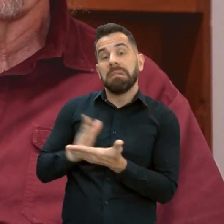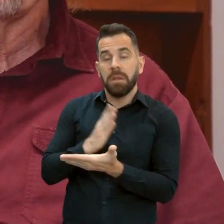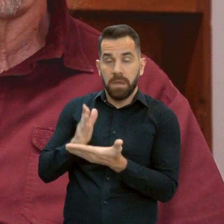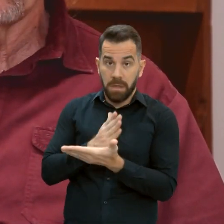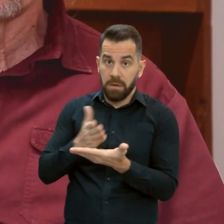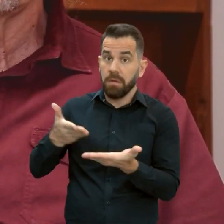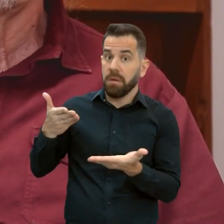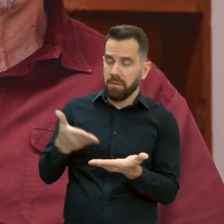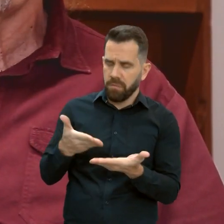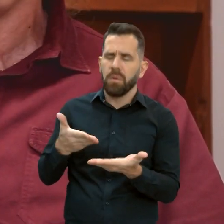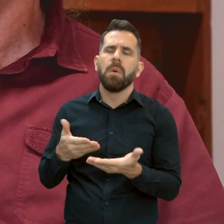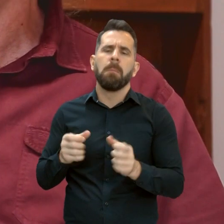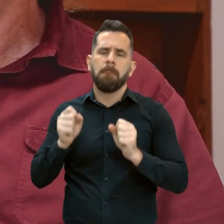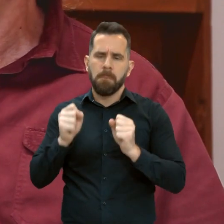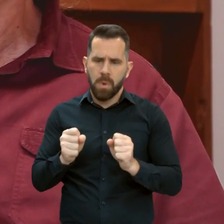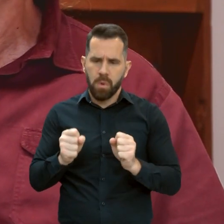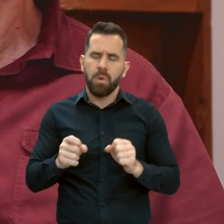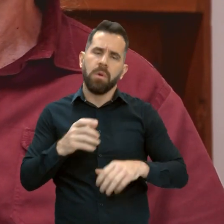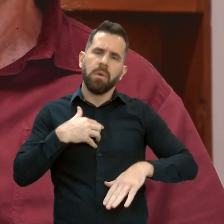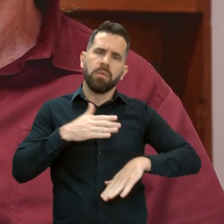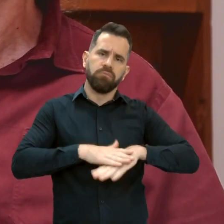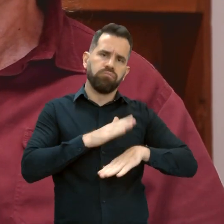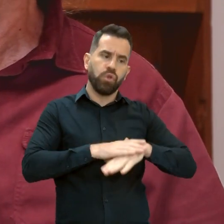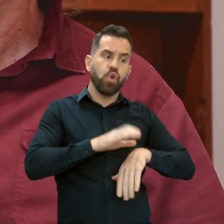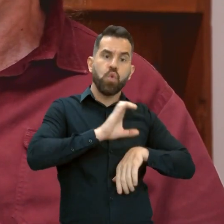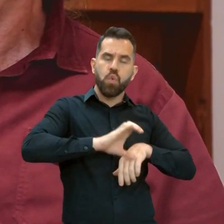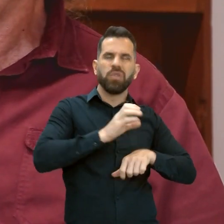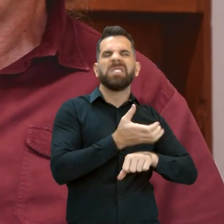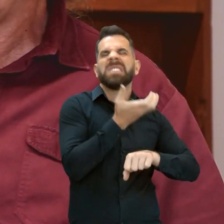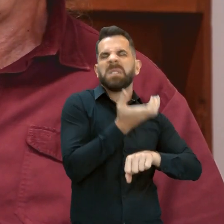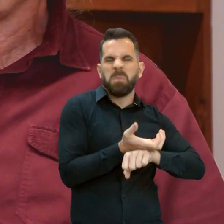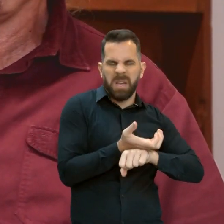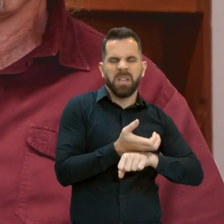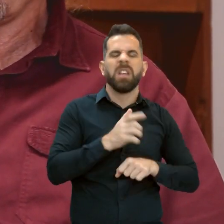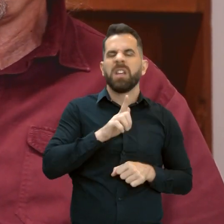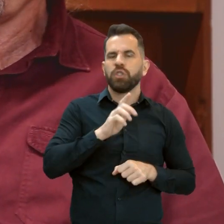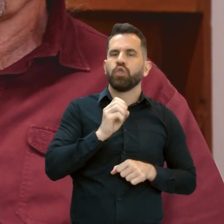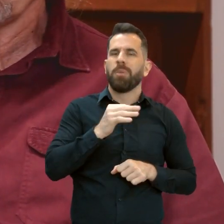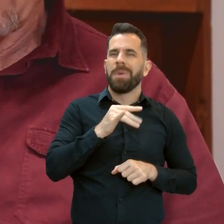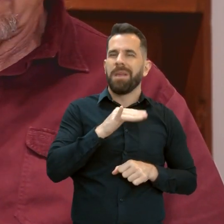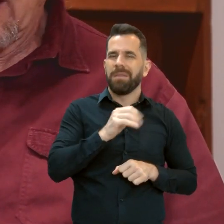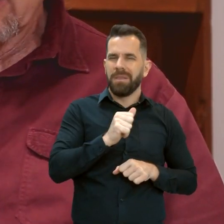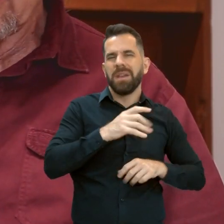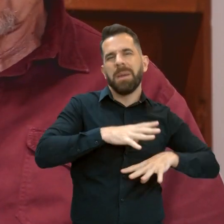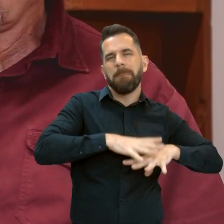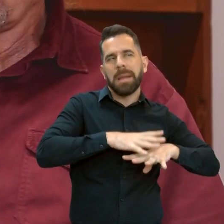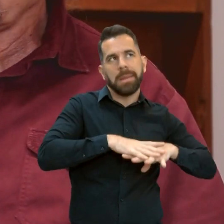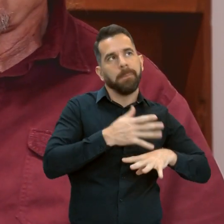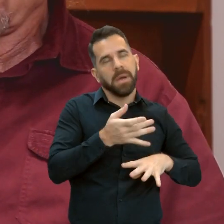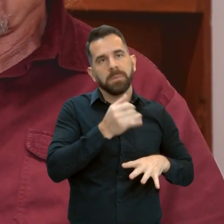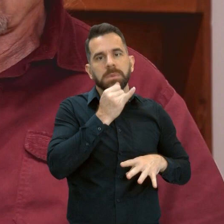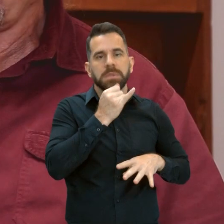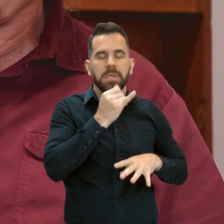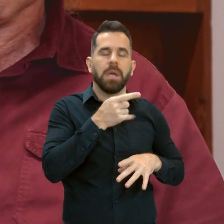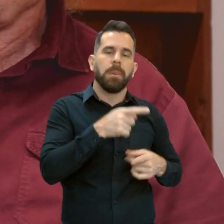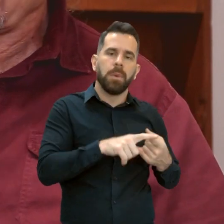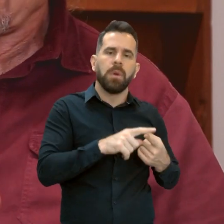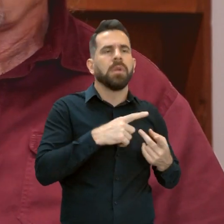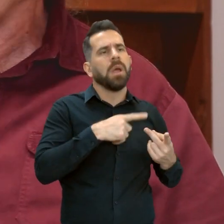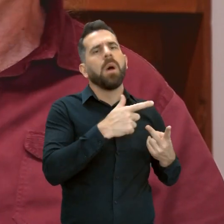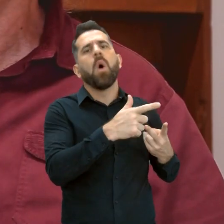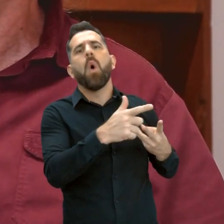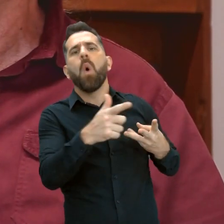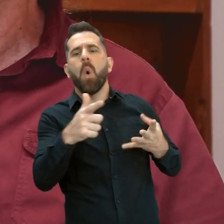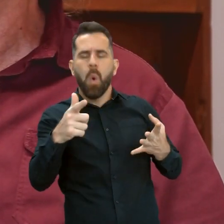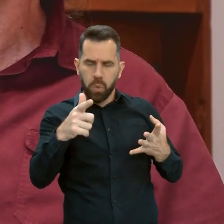usado como livro-texto para o curso de geometria, uma disciplina dada aos alunos do curso de matemática. Outras disciplinas não fazem